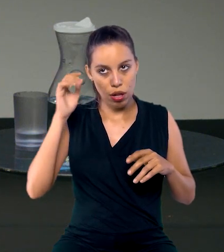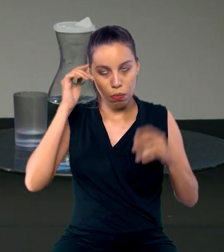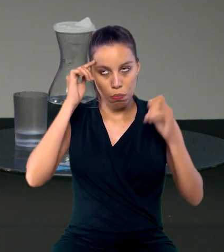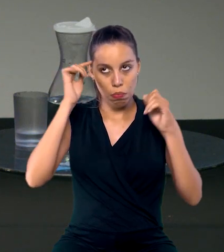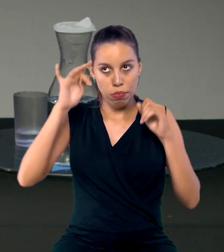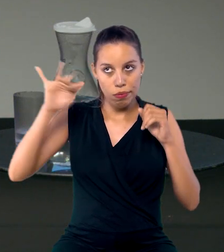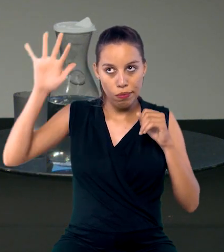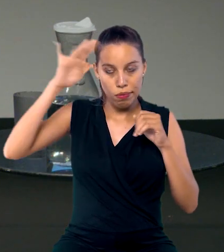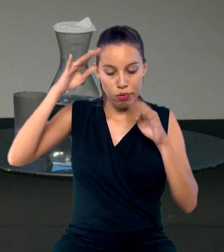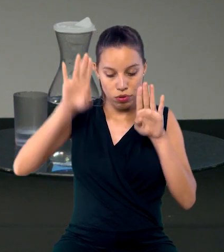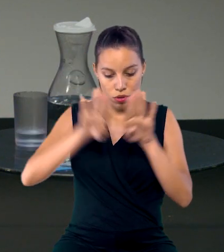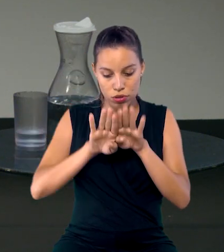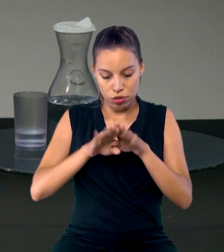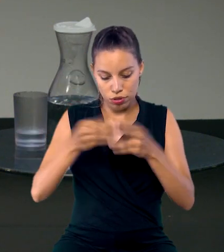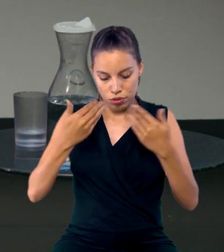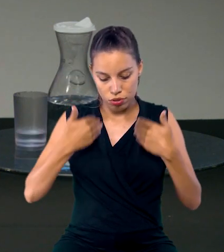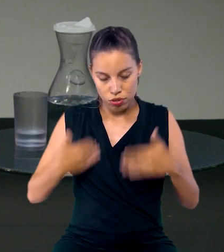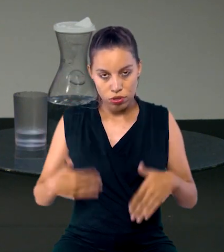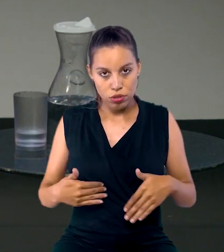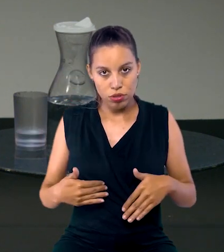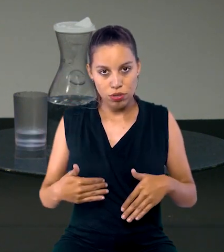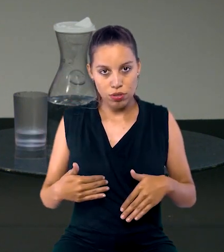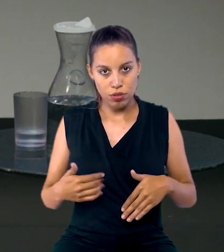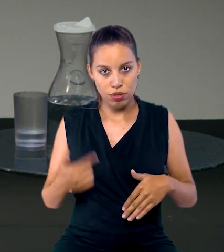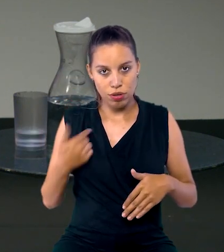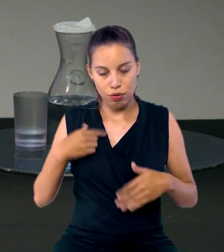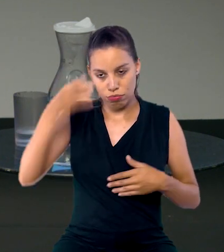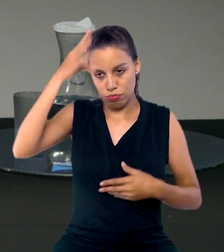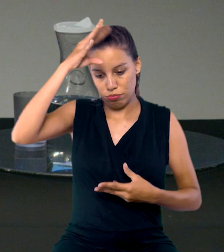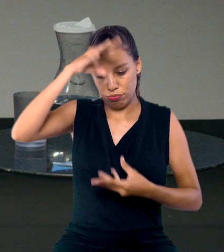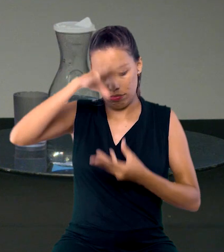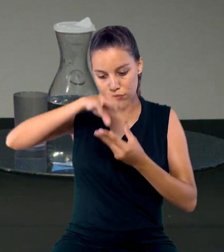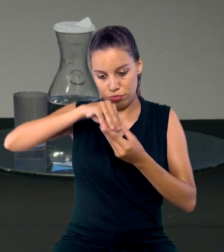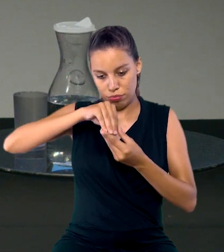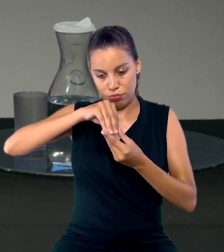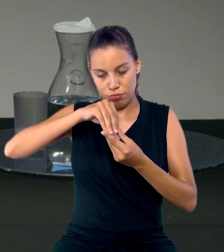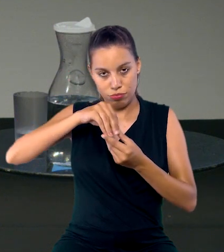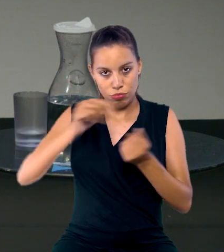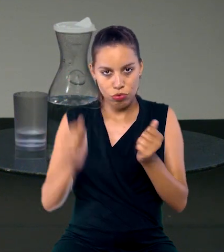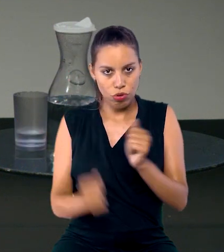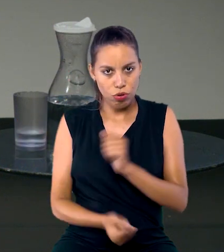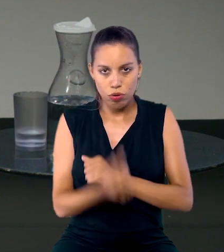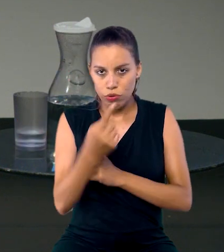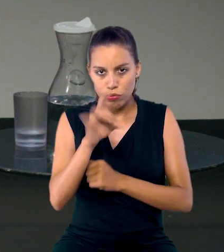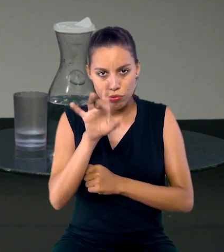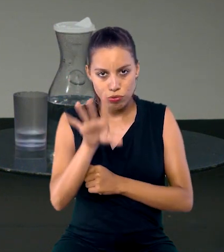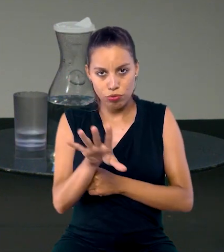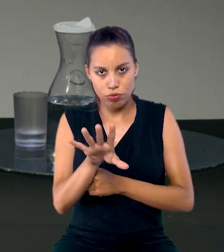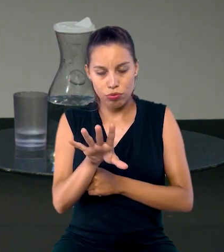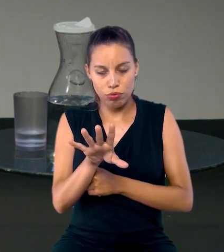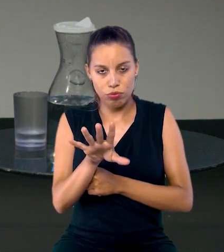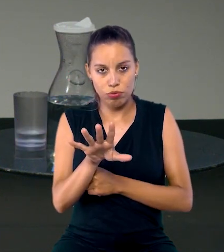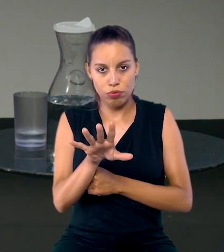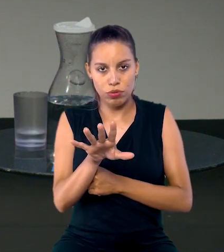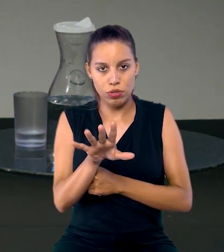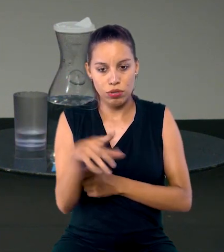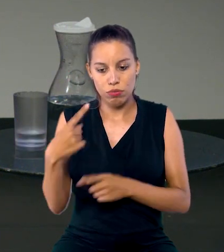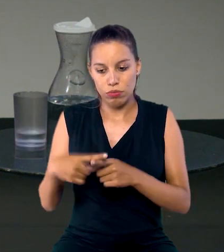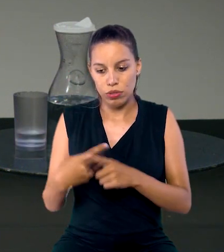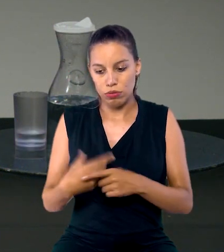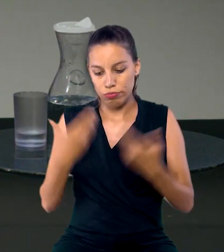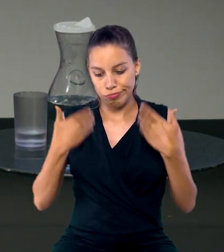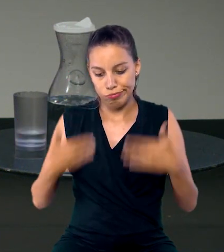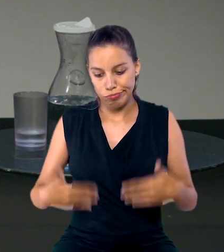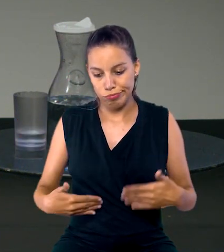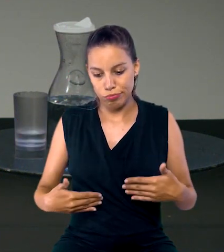muda. Porque eu sou toda corpo. Então, a vida, a forma de